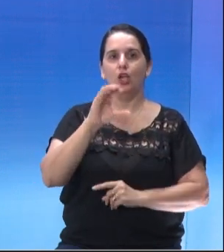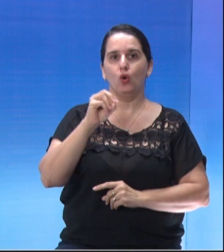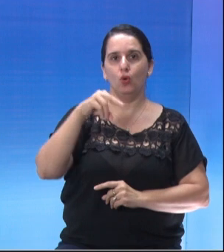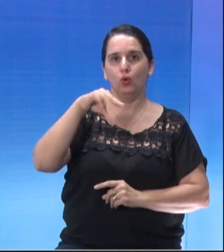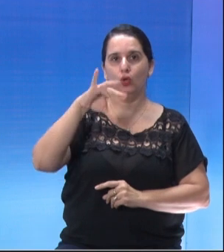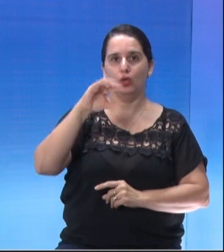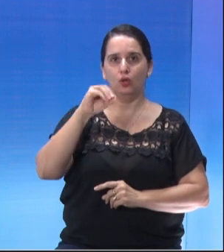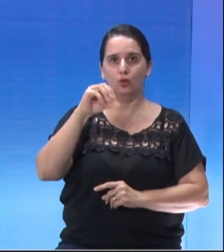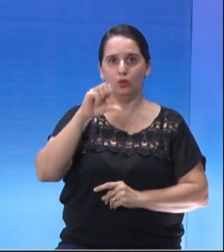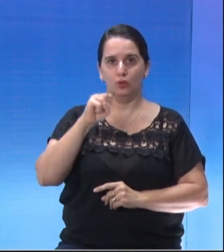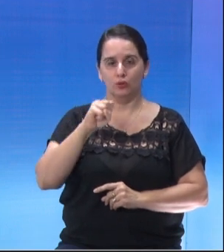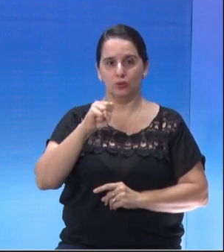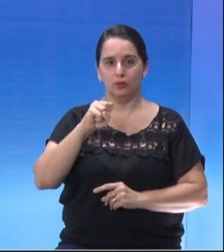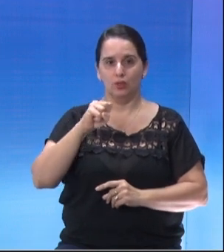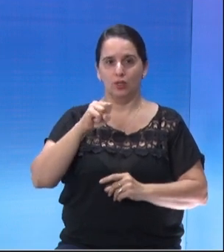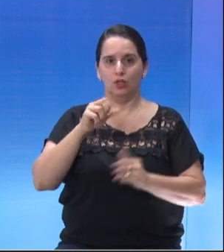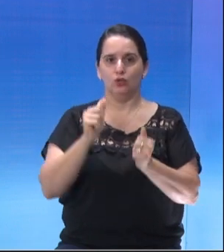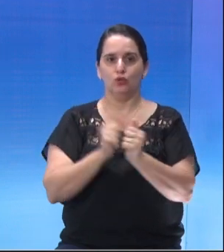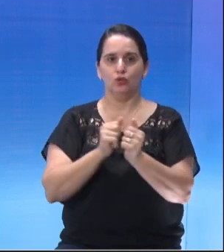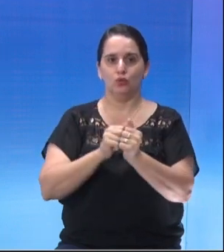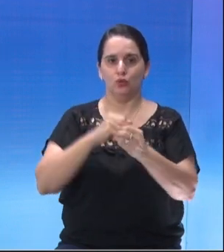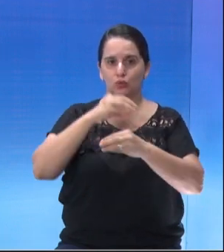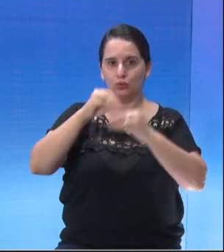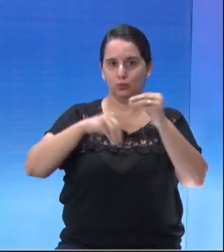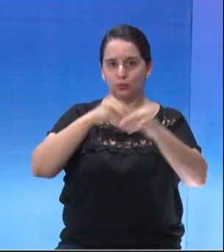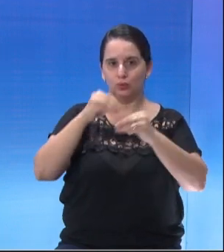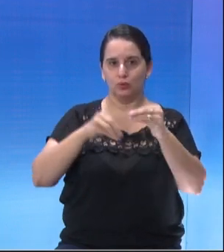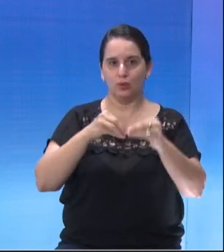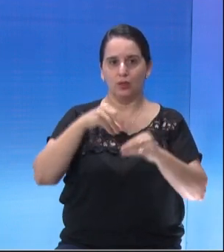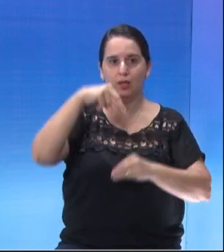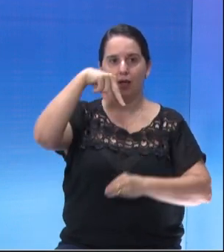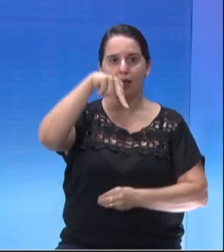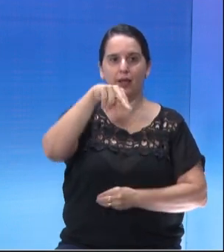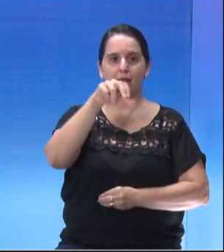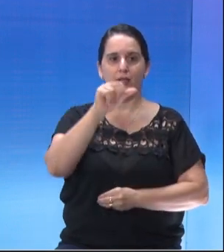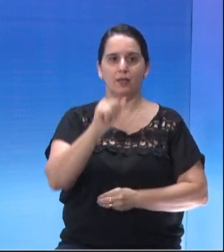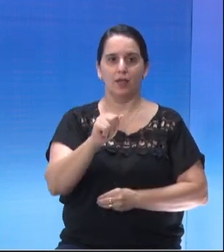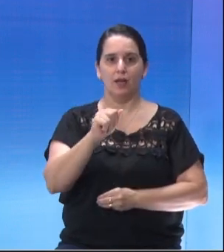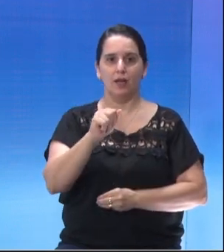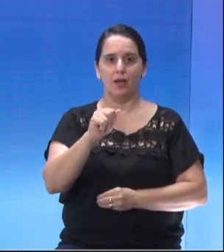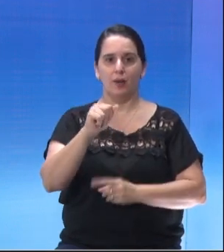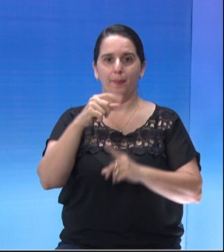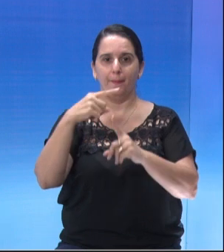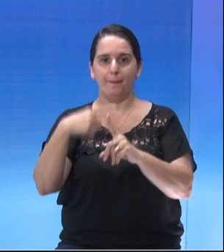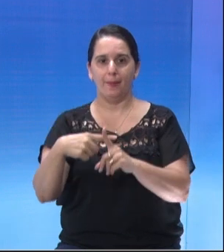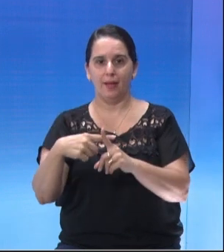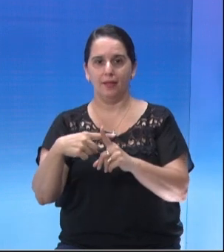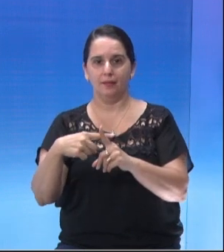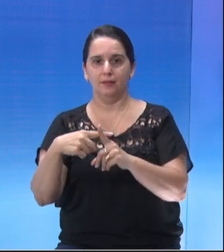presença de água dissocia em Na+ e Cl-.